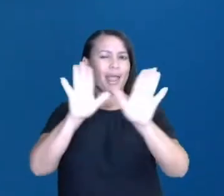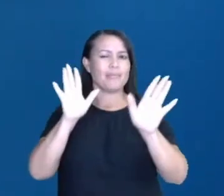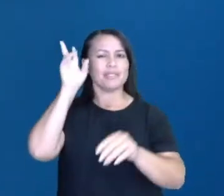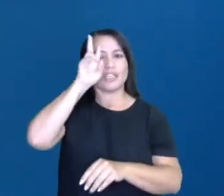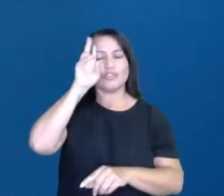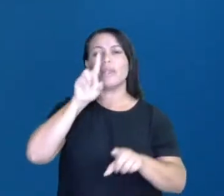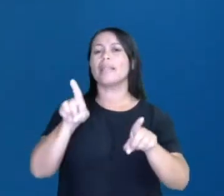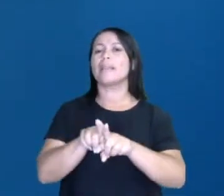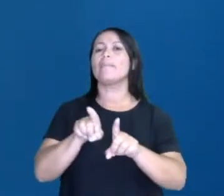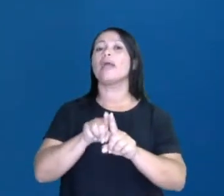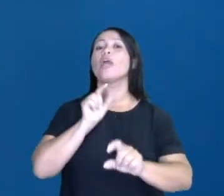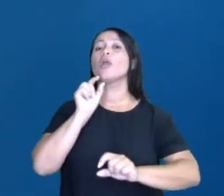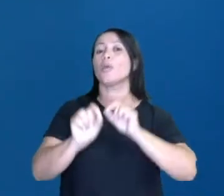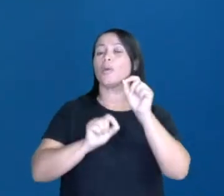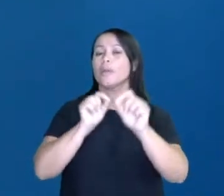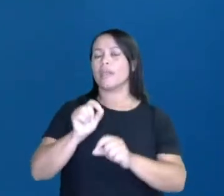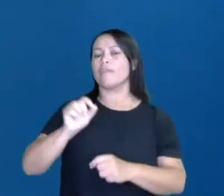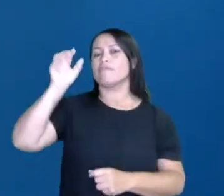Depois vamos